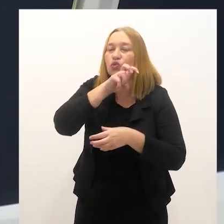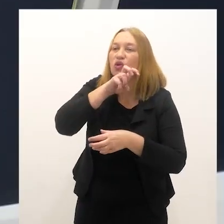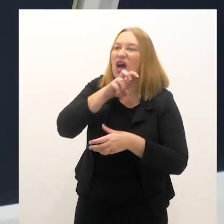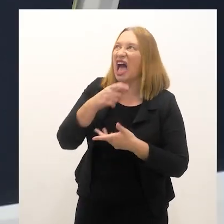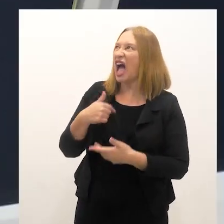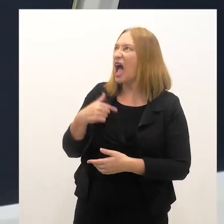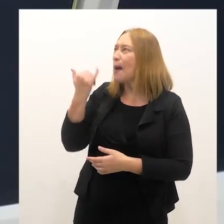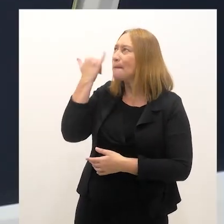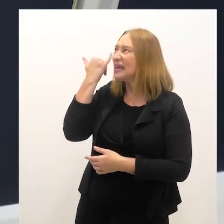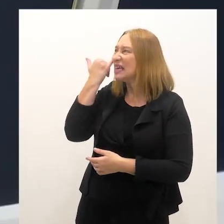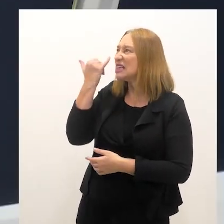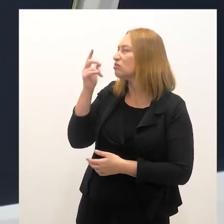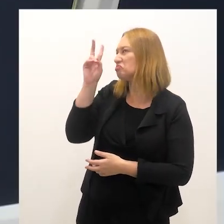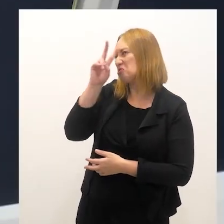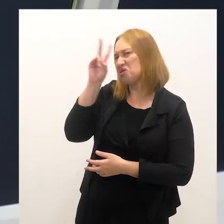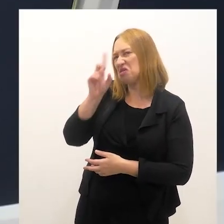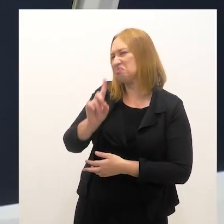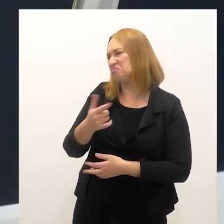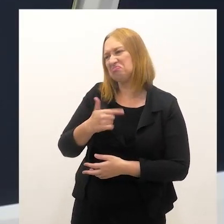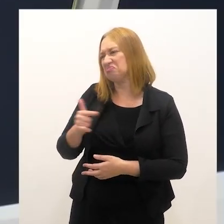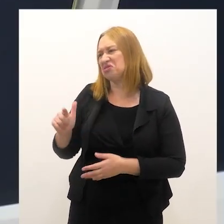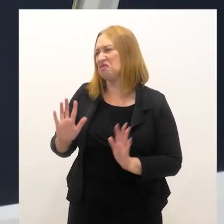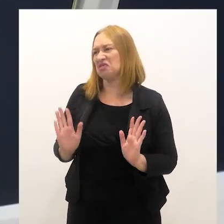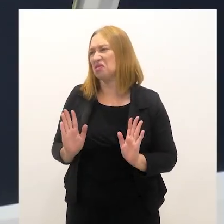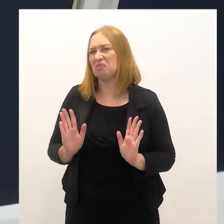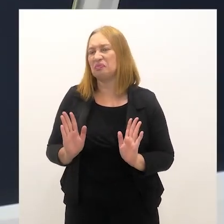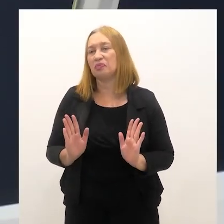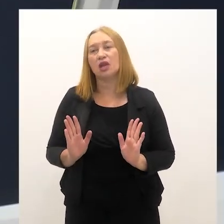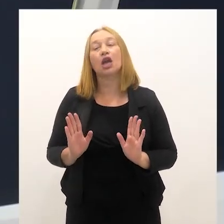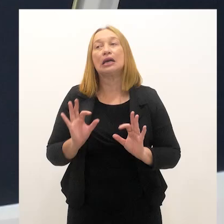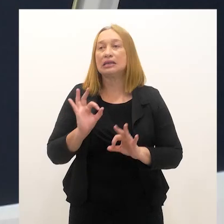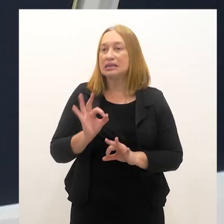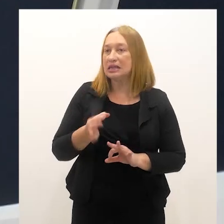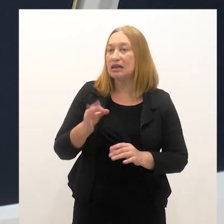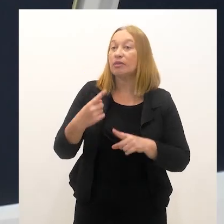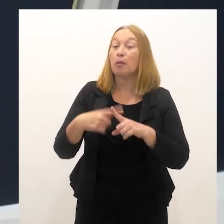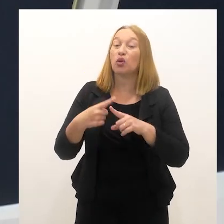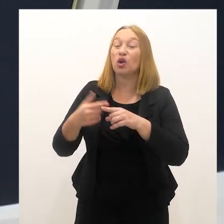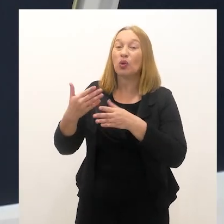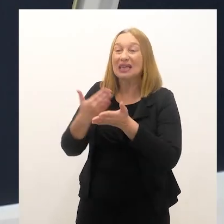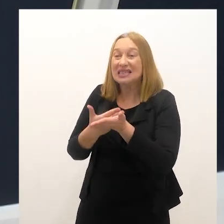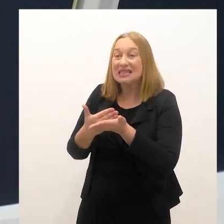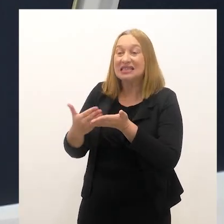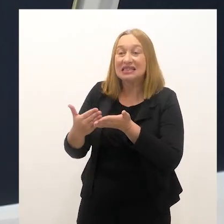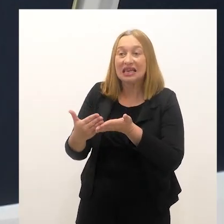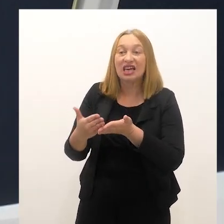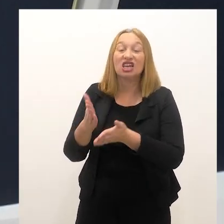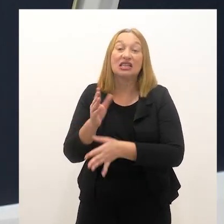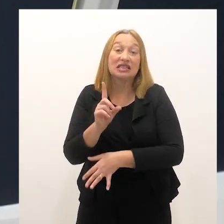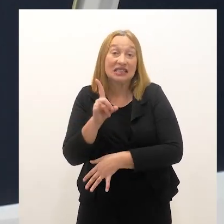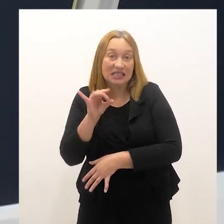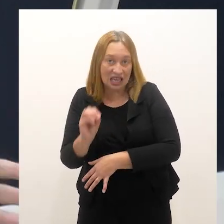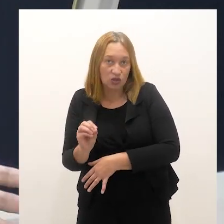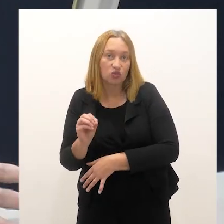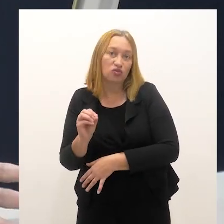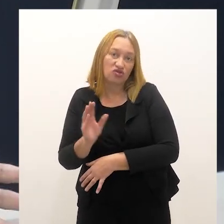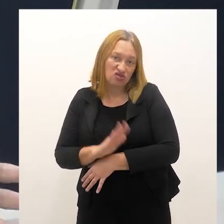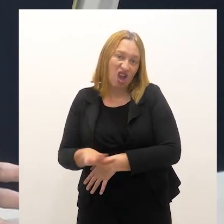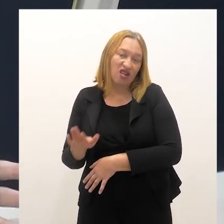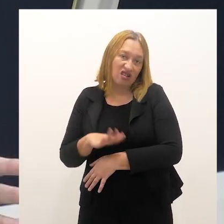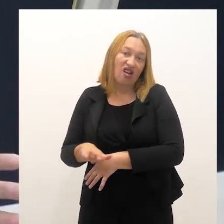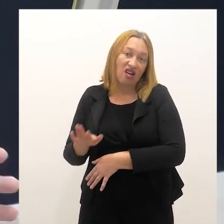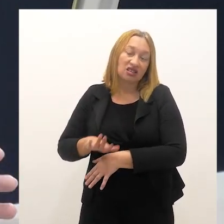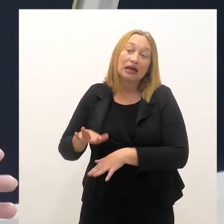Tipo, eu tenho que ler esse livro para fazer a prova. Talvez justamente porque eu comecei a ler gibis muito